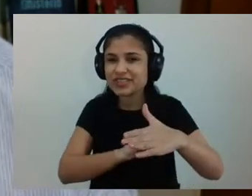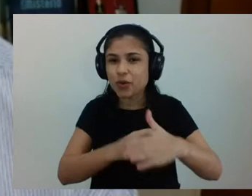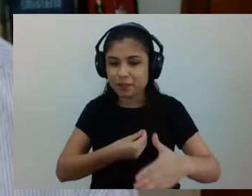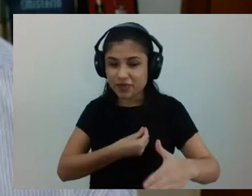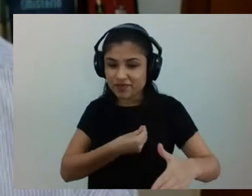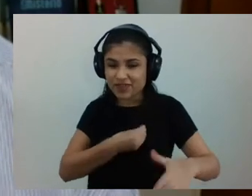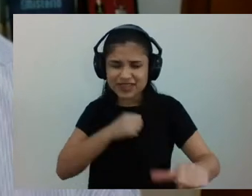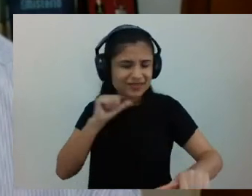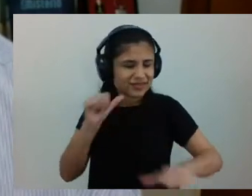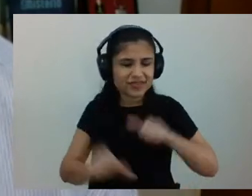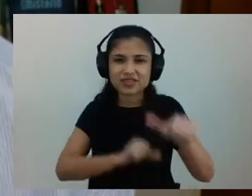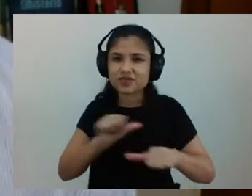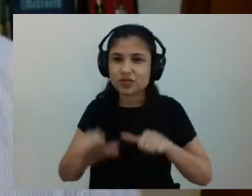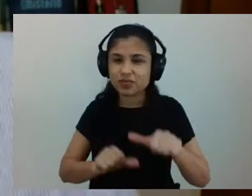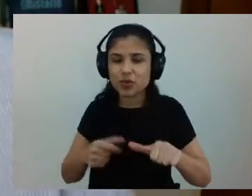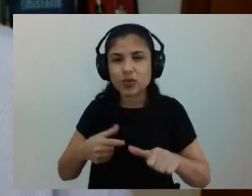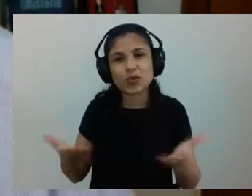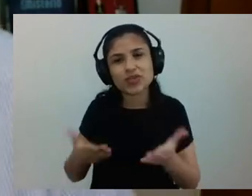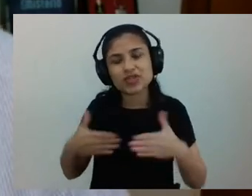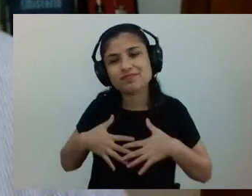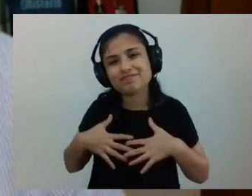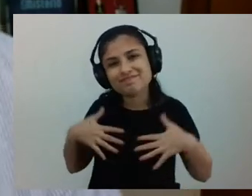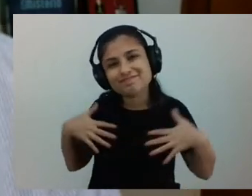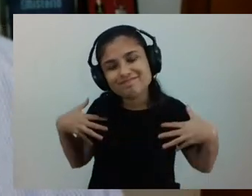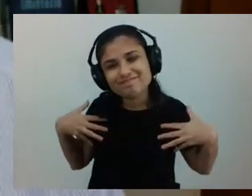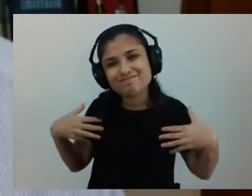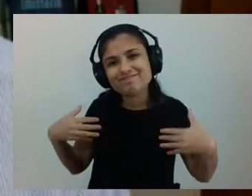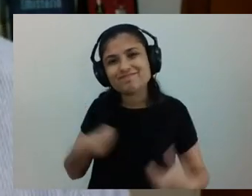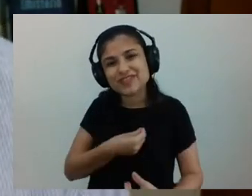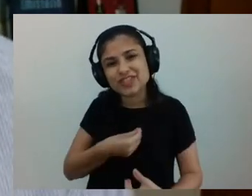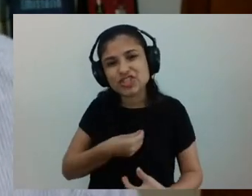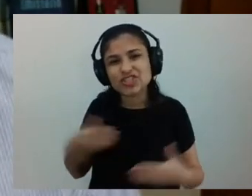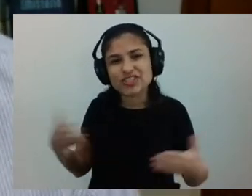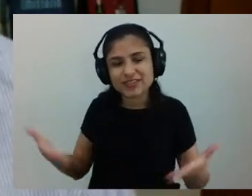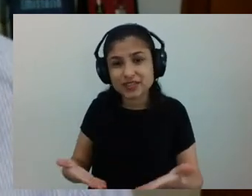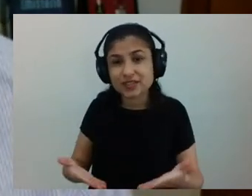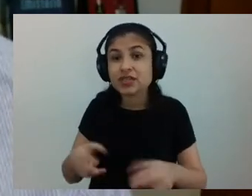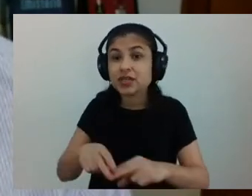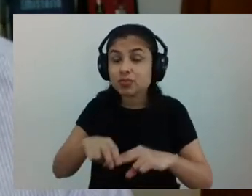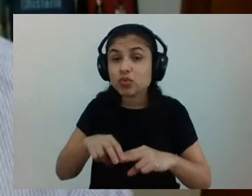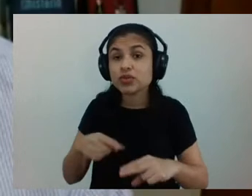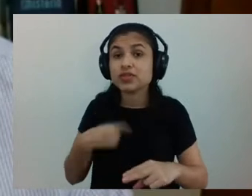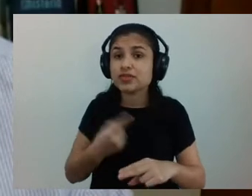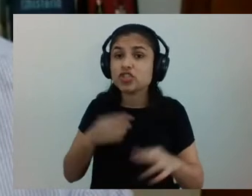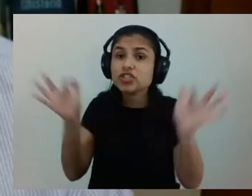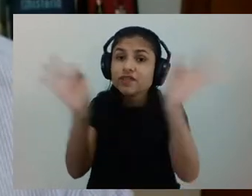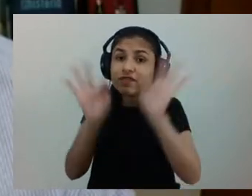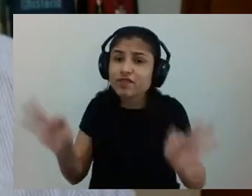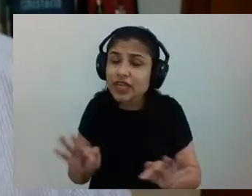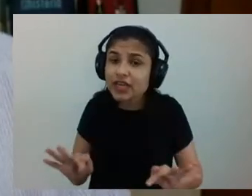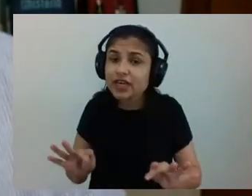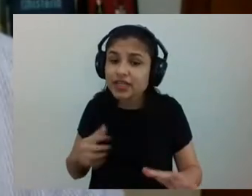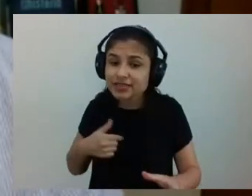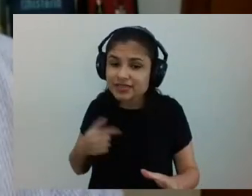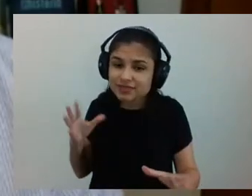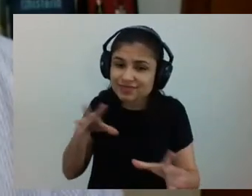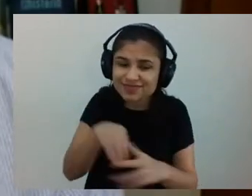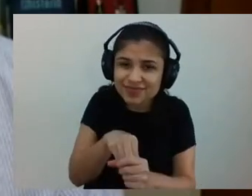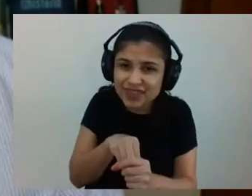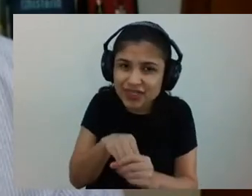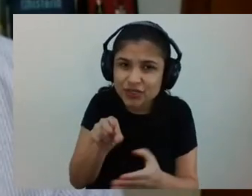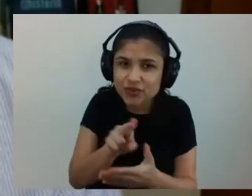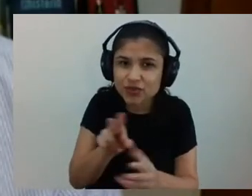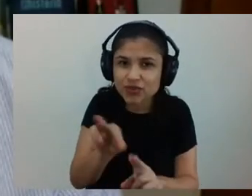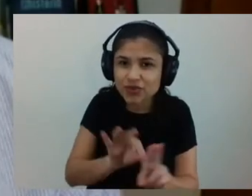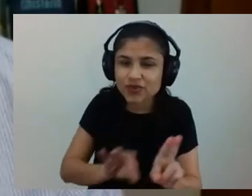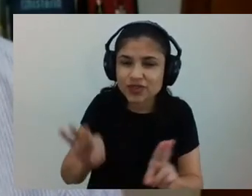aqui. Por isso é que a gente tem essa felicidade de pertencer à UFSCar. A UFSCar está passando por